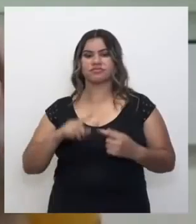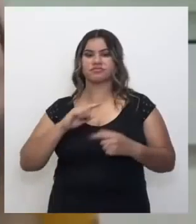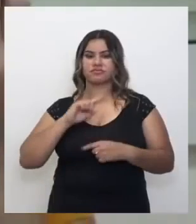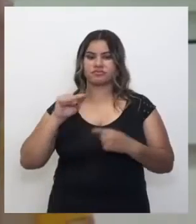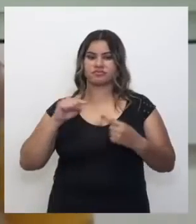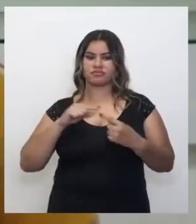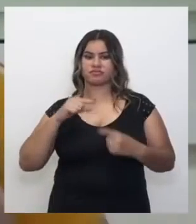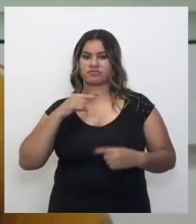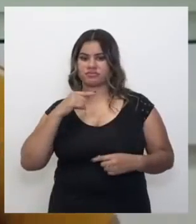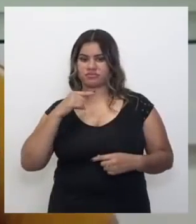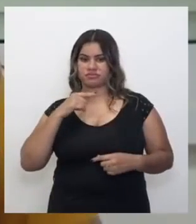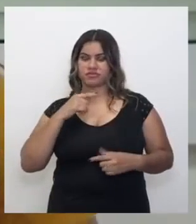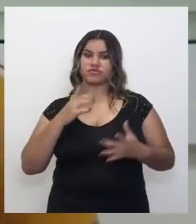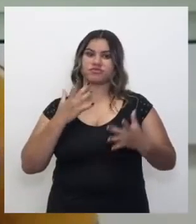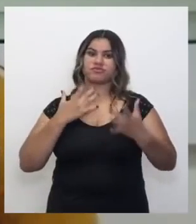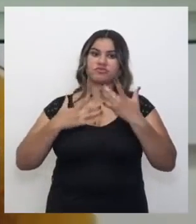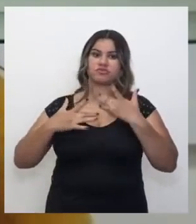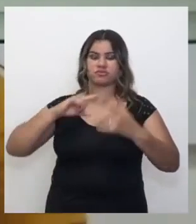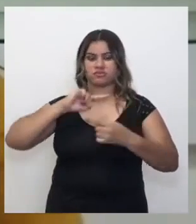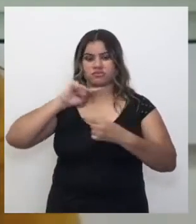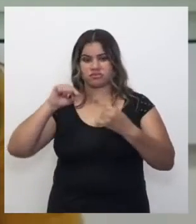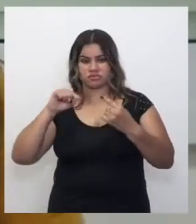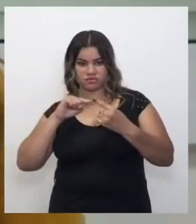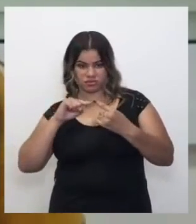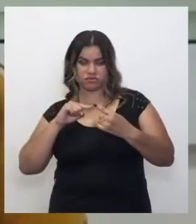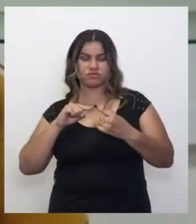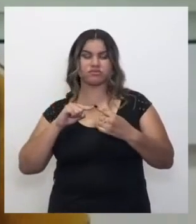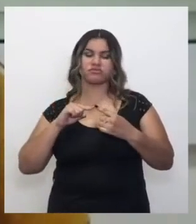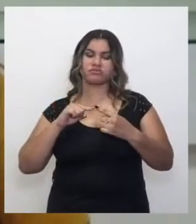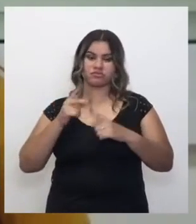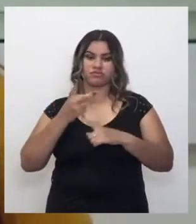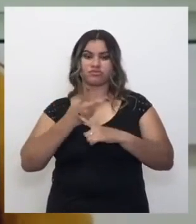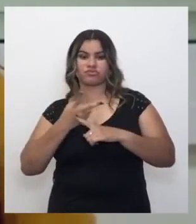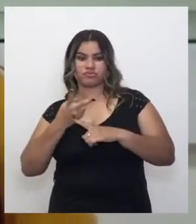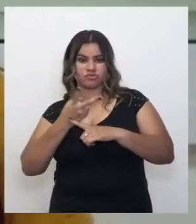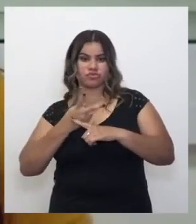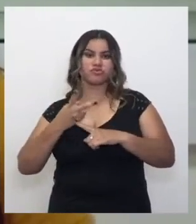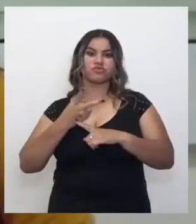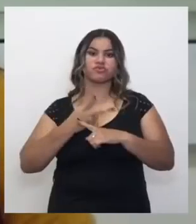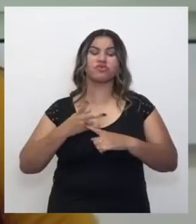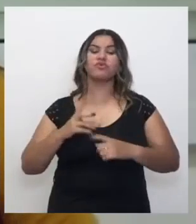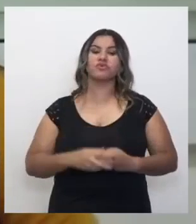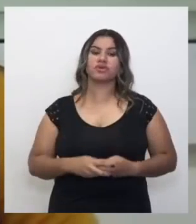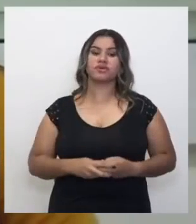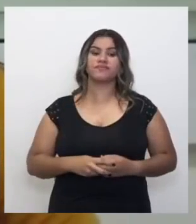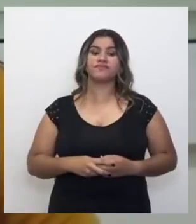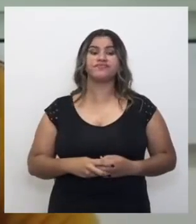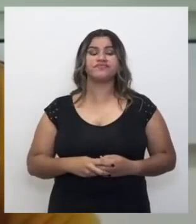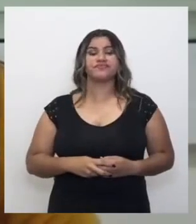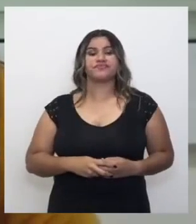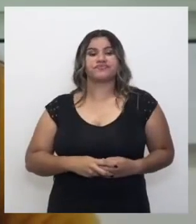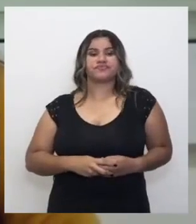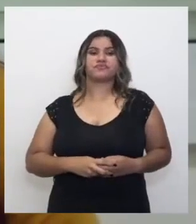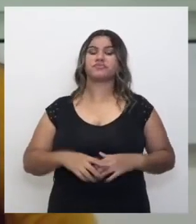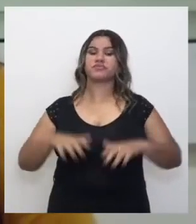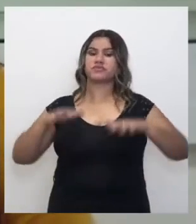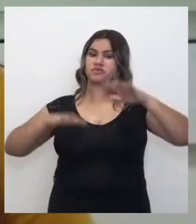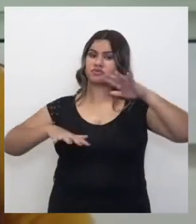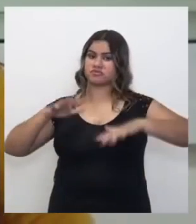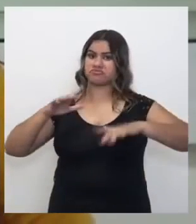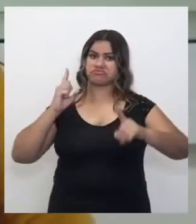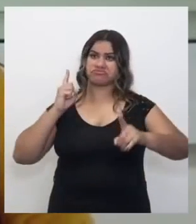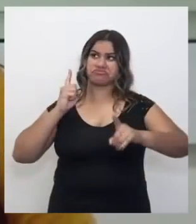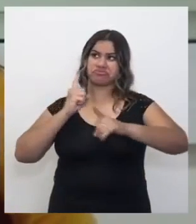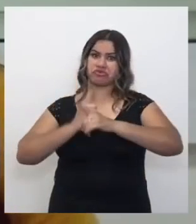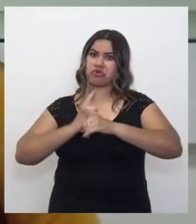objetivo, uma intenção, algo que desejam, algo que buscam, né? E muitas vezes a gente não encontra de forma